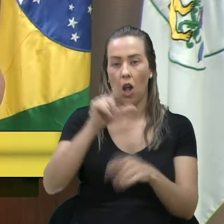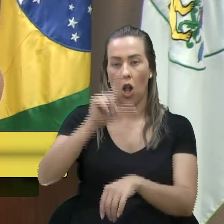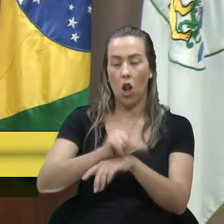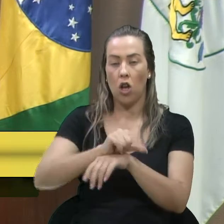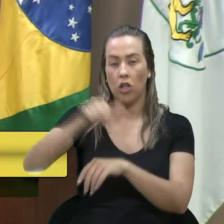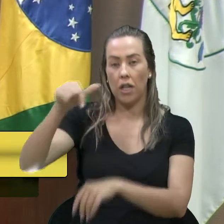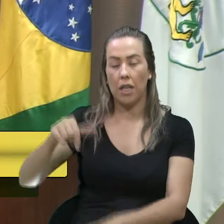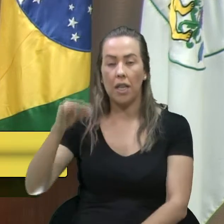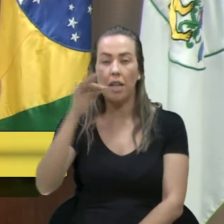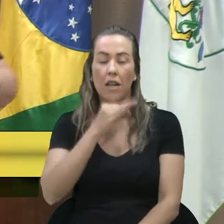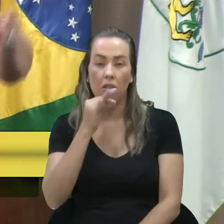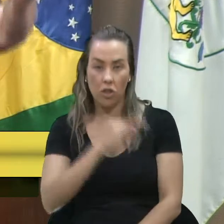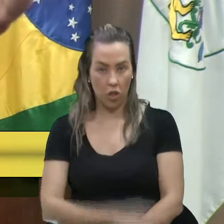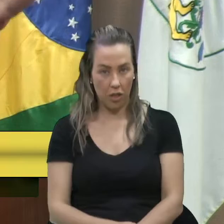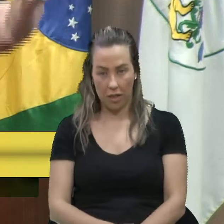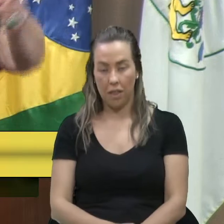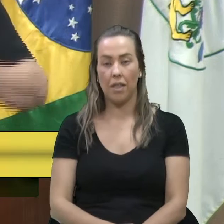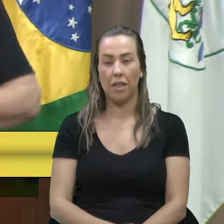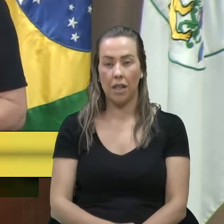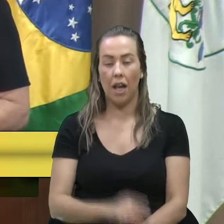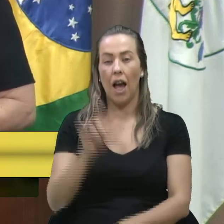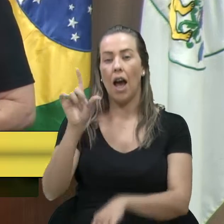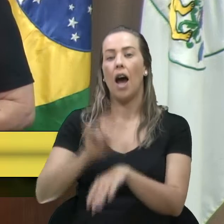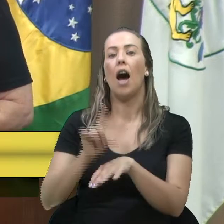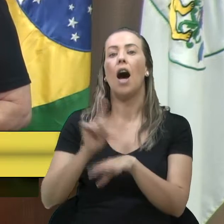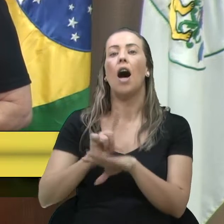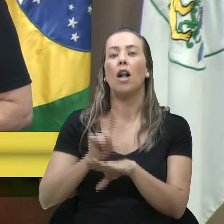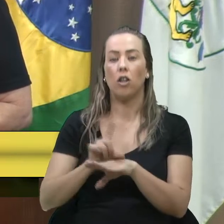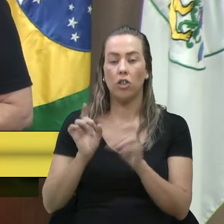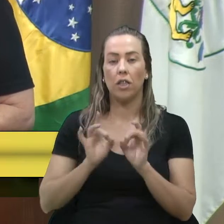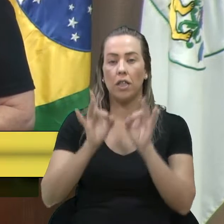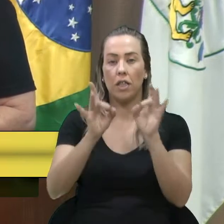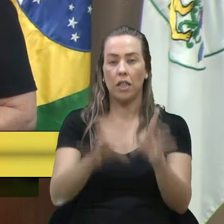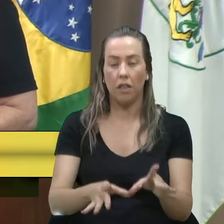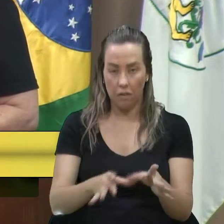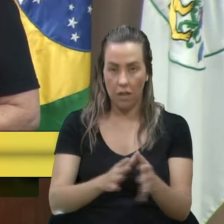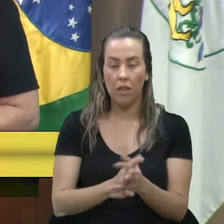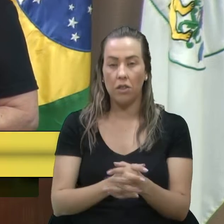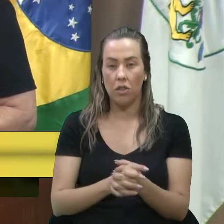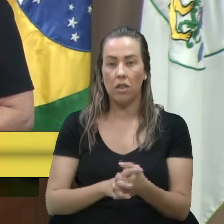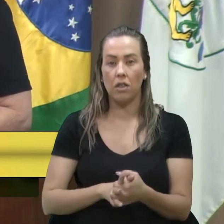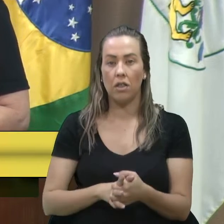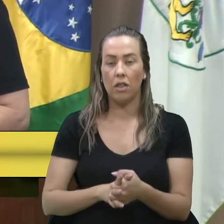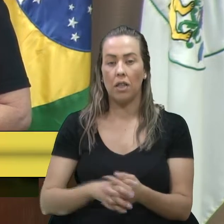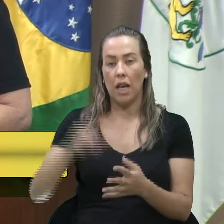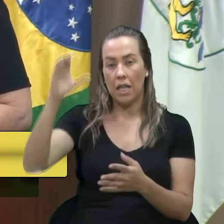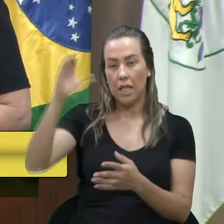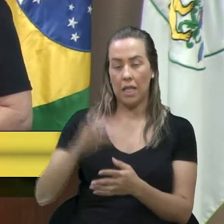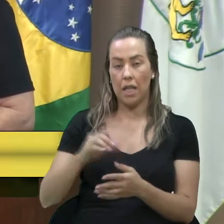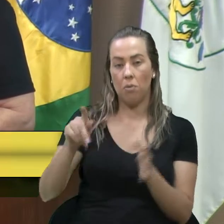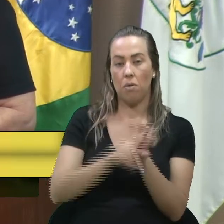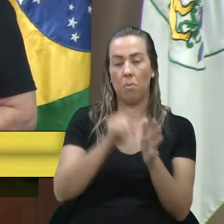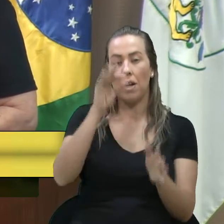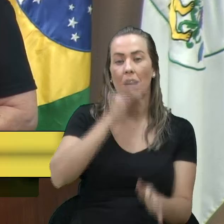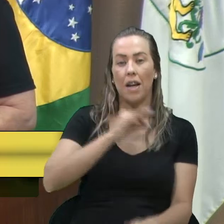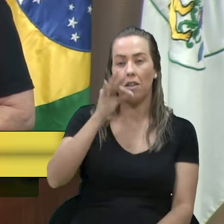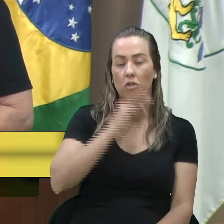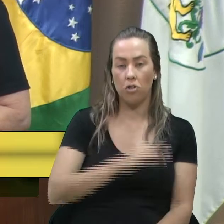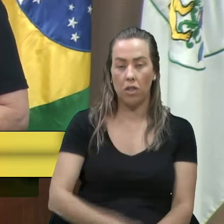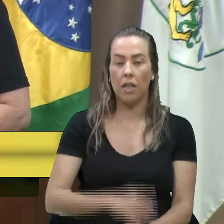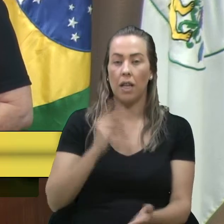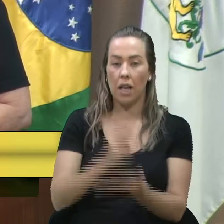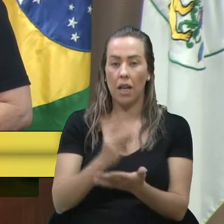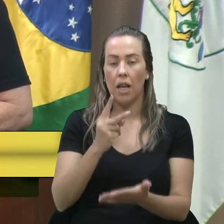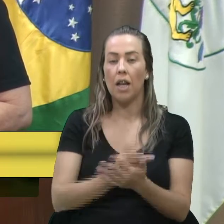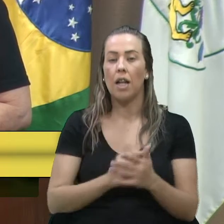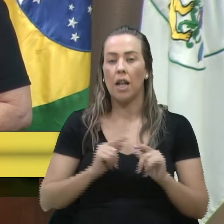de Caxias, que é a loja que vende e que é de um cidadão caxiense, que a duras penas mantém